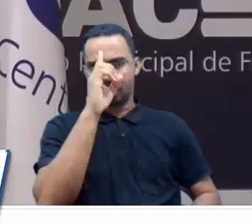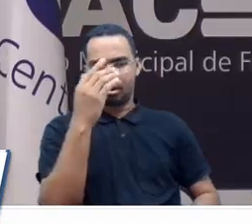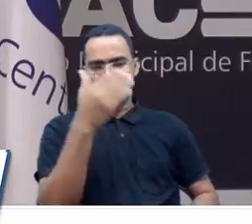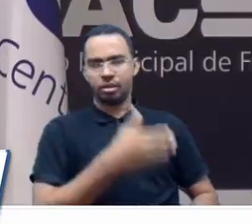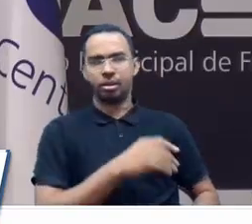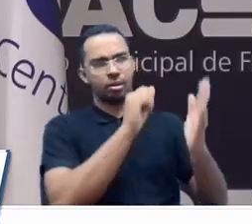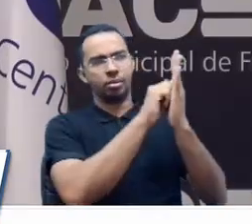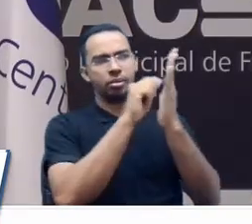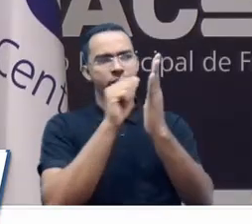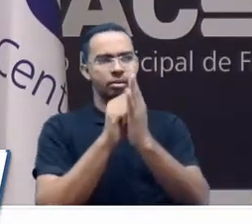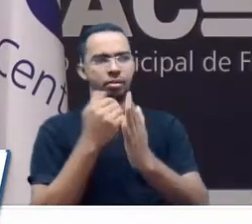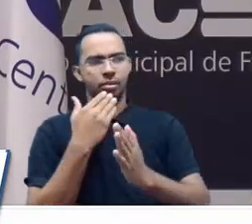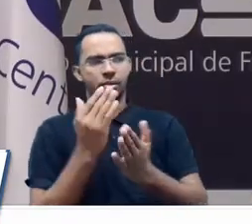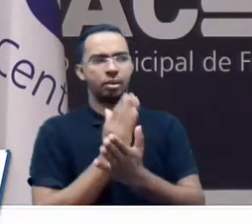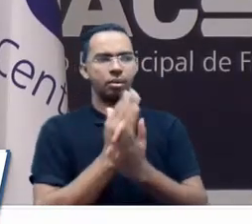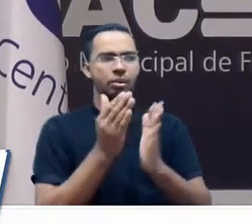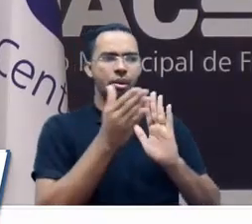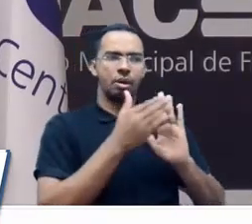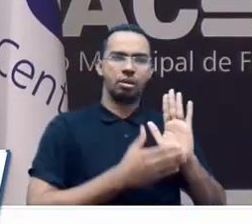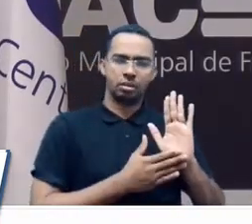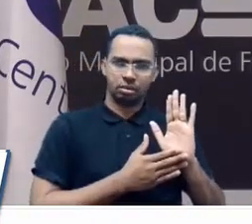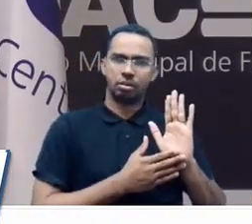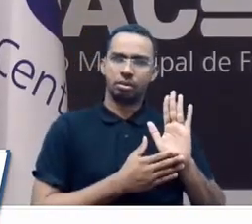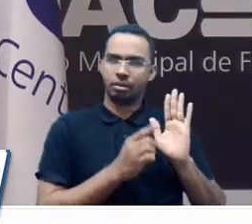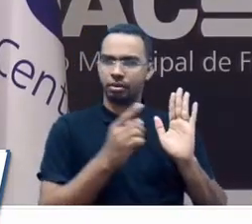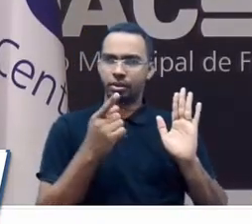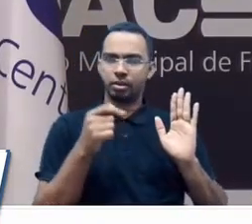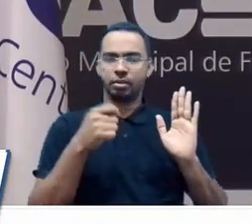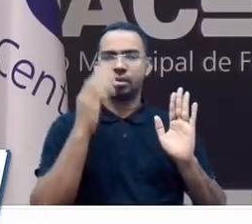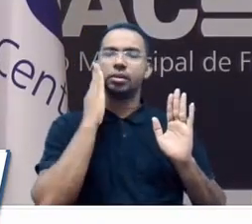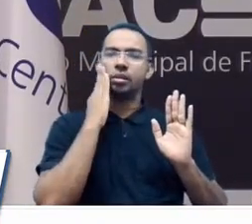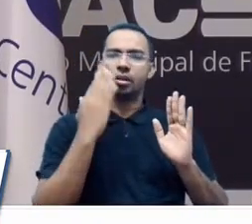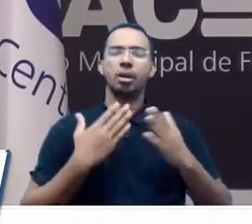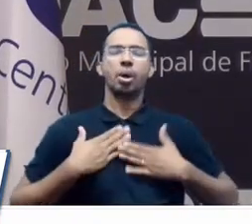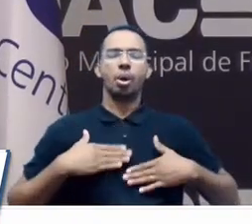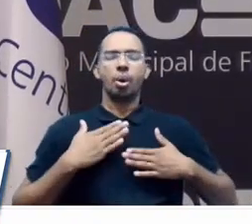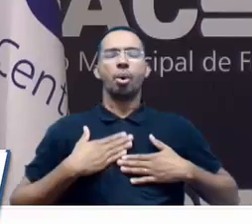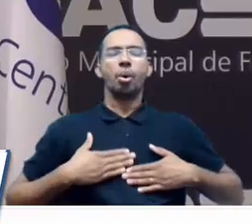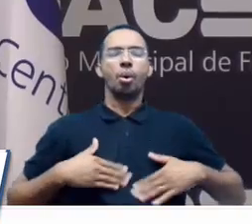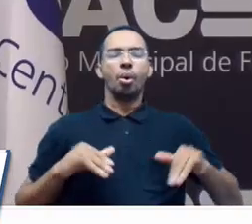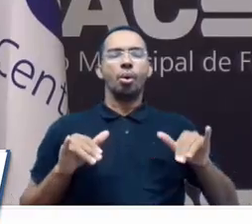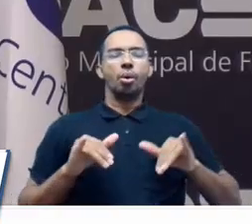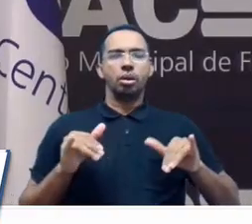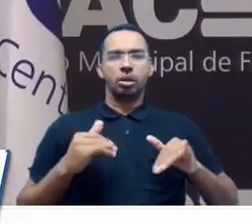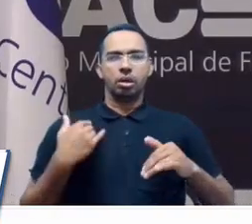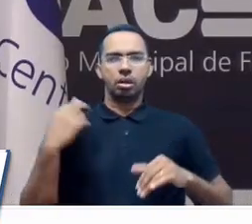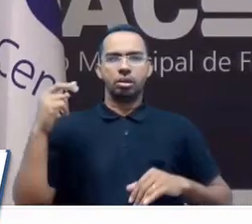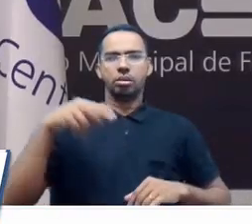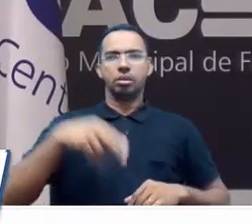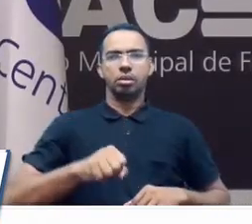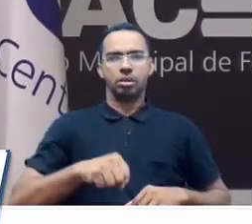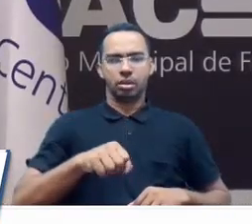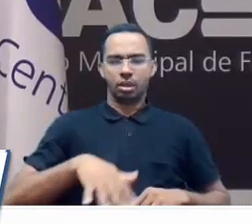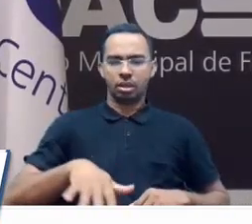em gabinete pedindo alguma demanda. Então vocês precisam entender, e eu falo com muita tranquilidade, eu venho sim do segmento privado